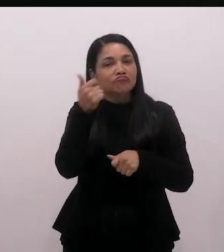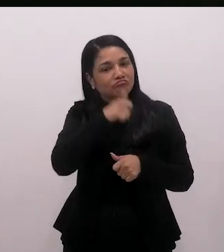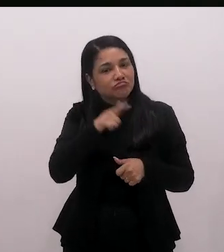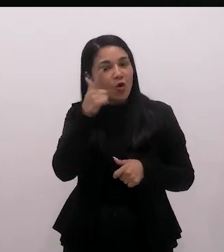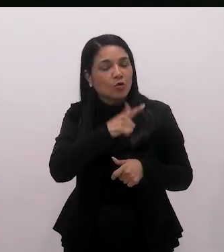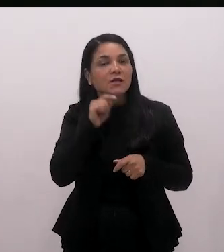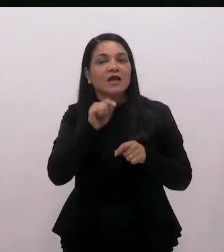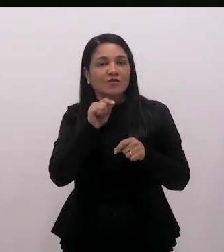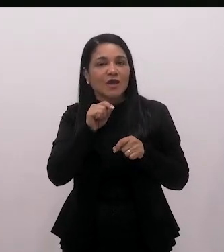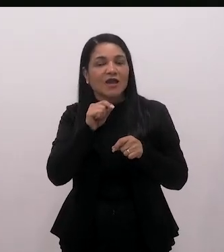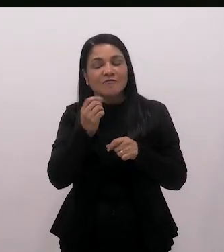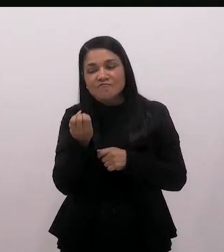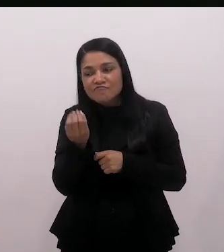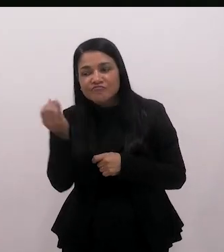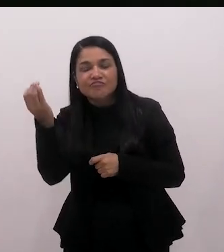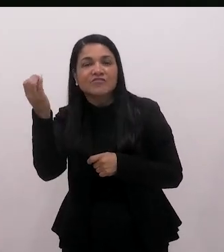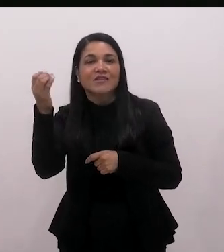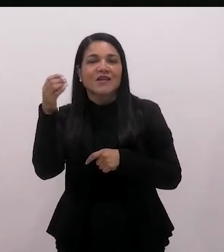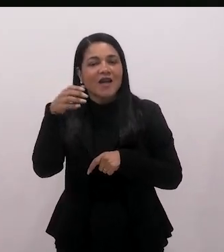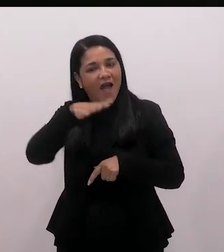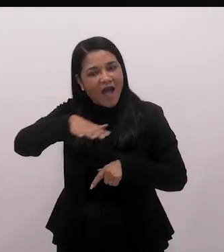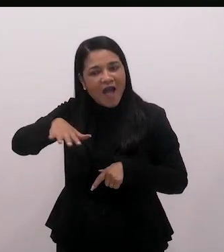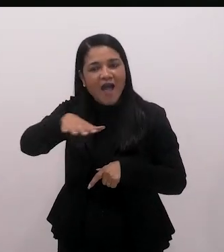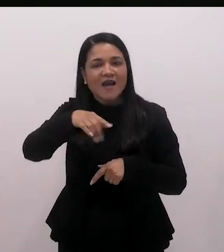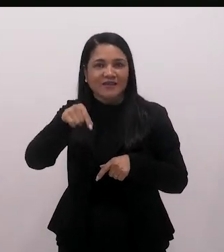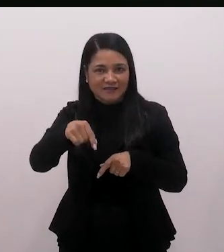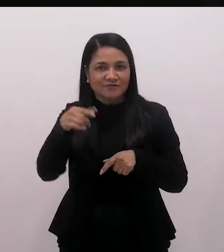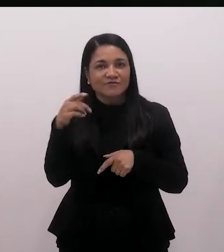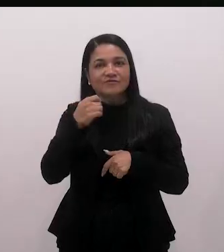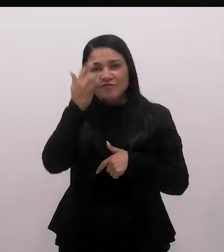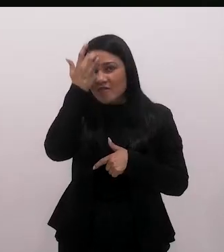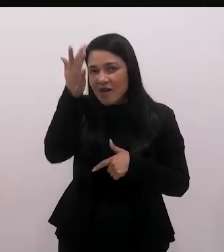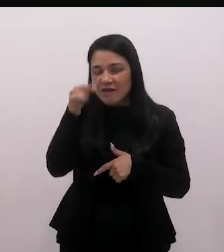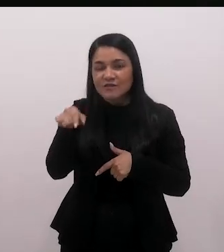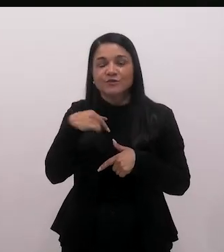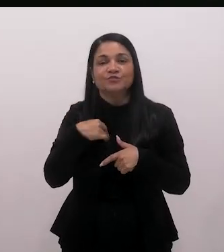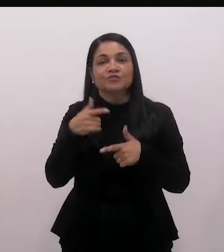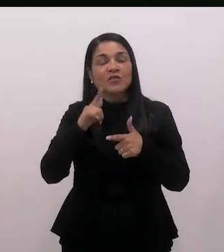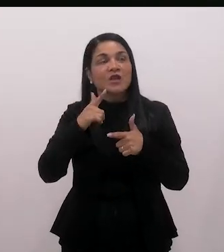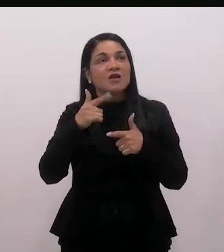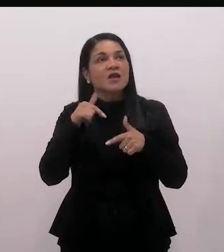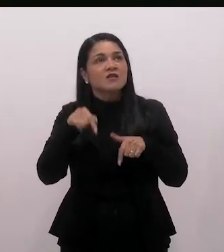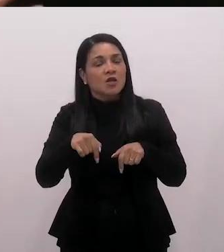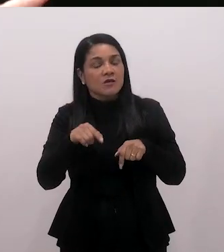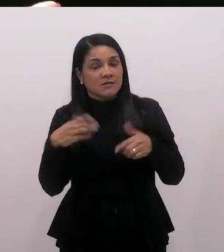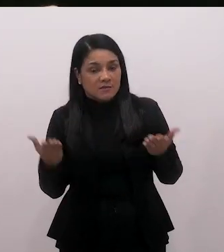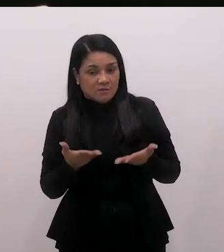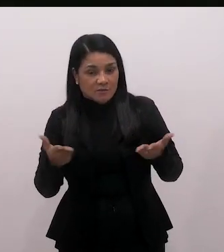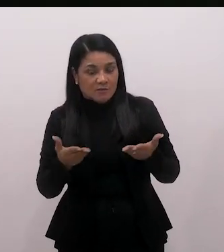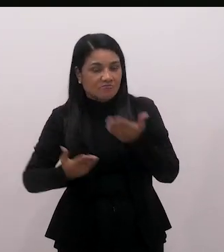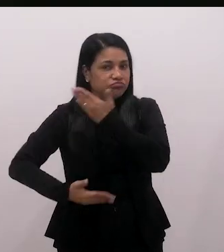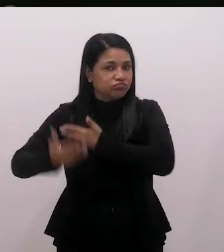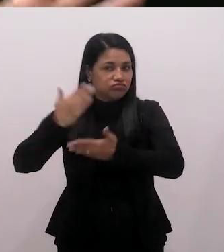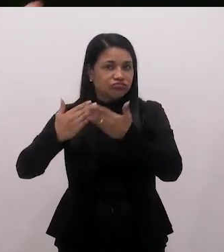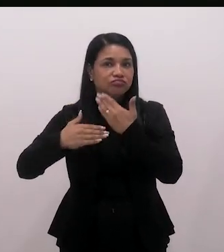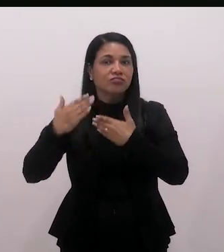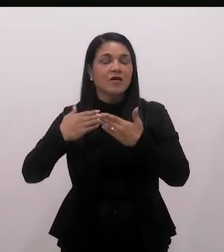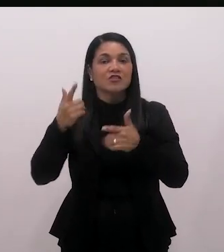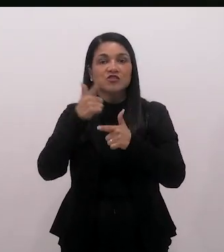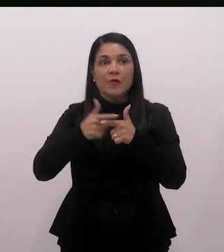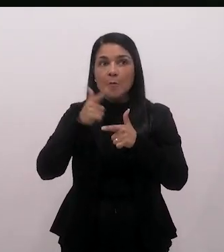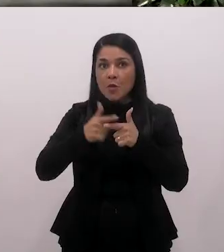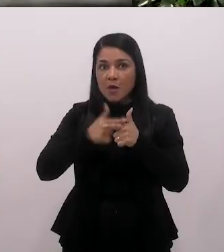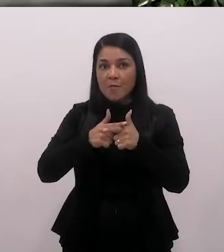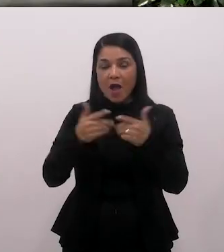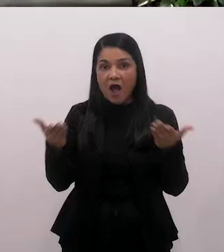às vezes Portugal sempre tem aquela coisa de ver sempre o problema. Uhum. E eu acho que esta nova geração já é um bocadinho diferente. E a gente vê a vantagem.